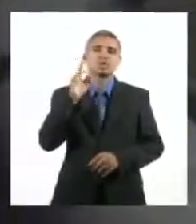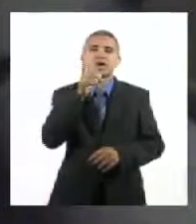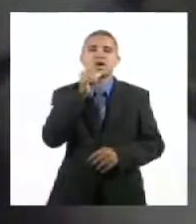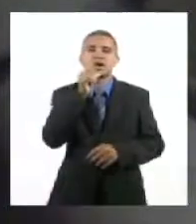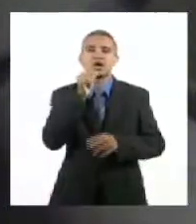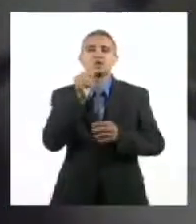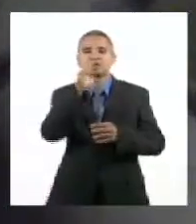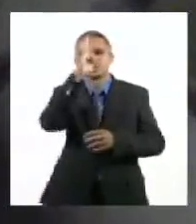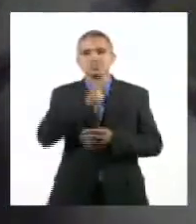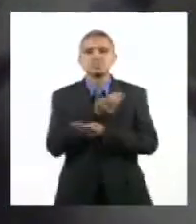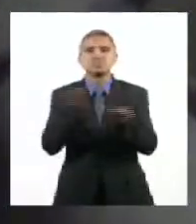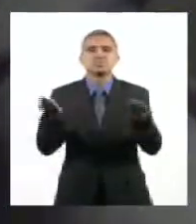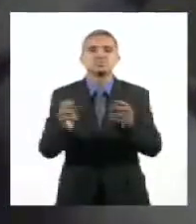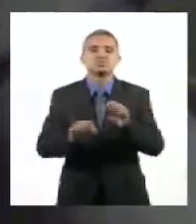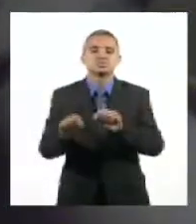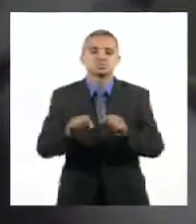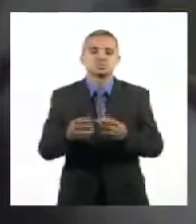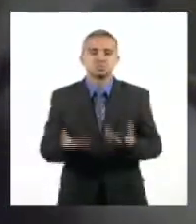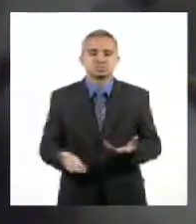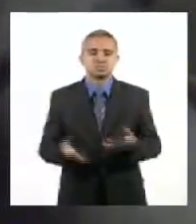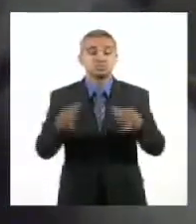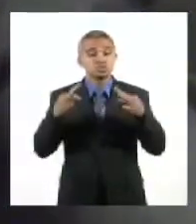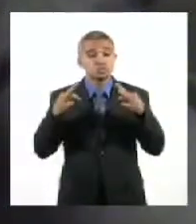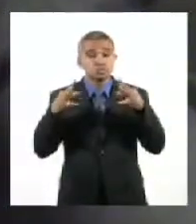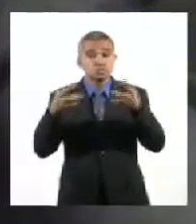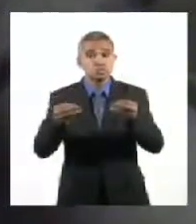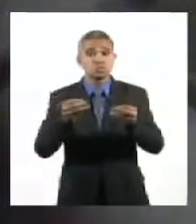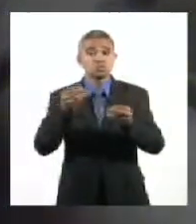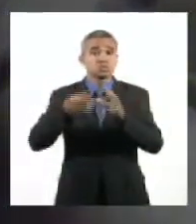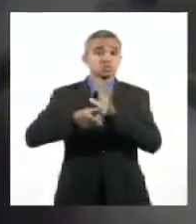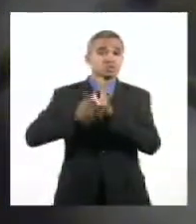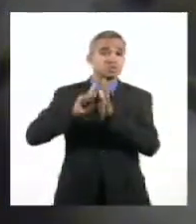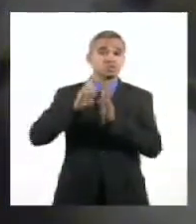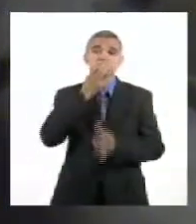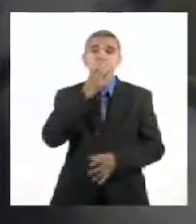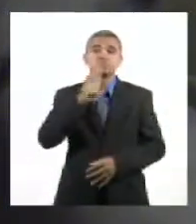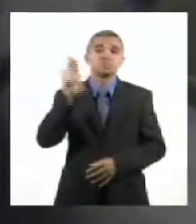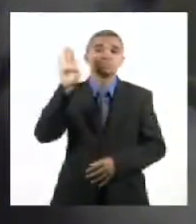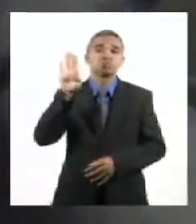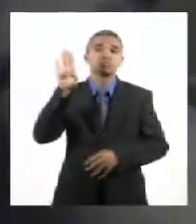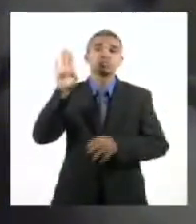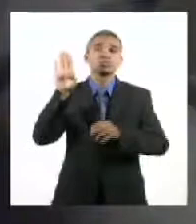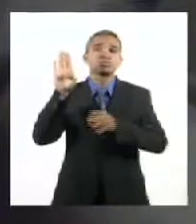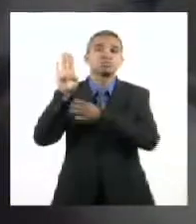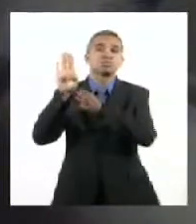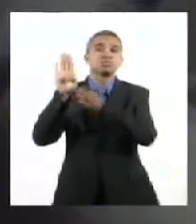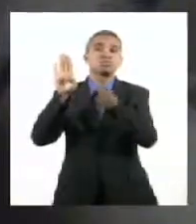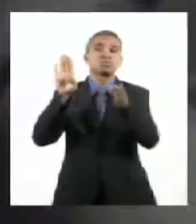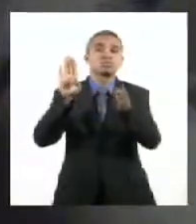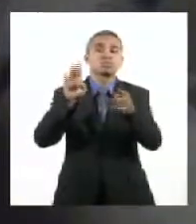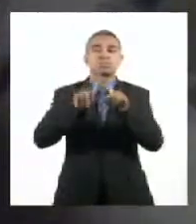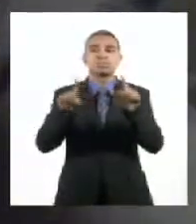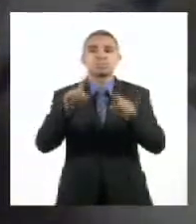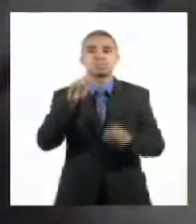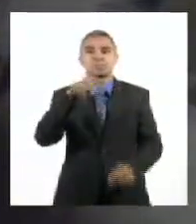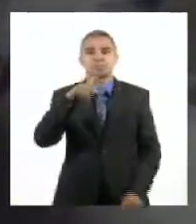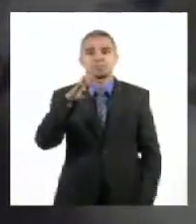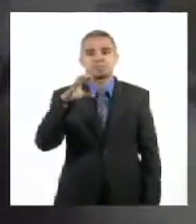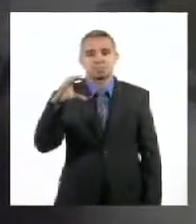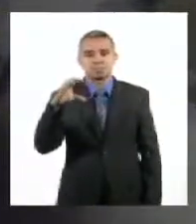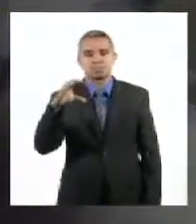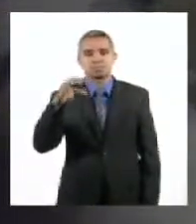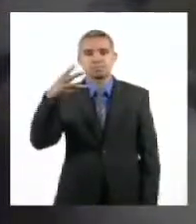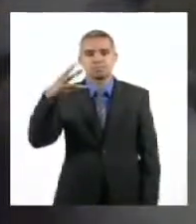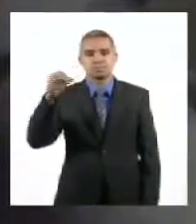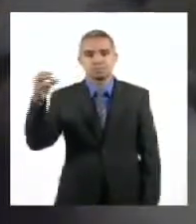Tudo que ele falou na campanha, depois de eleito, ele muda totalmente o seu discurso. Foi assim com a PEC 300, e assim com 21,7%,